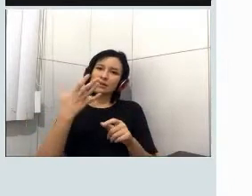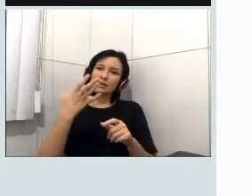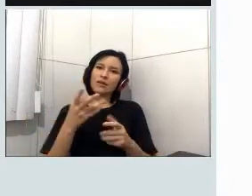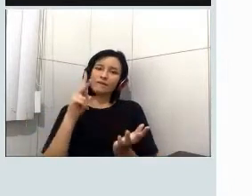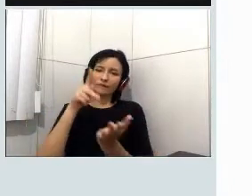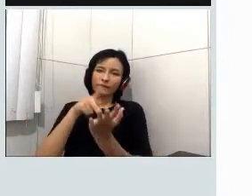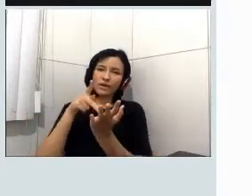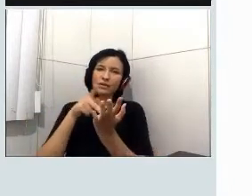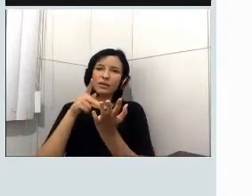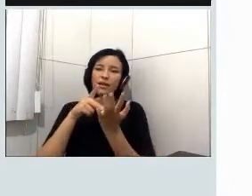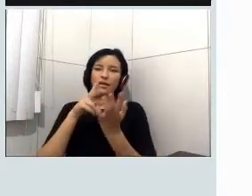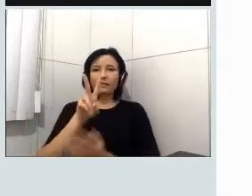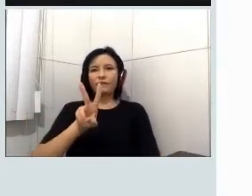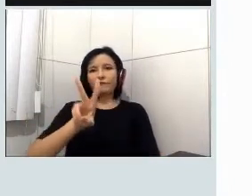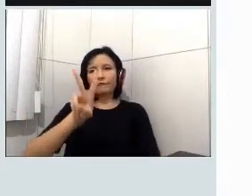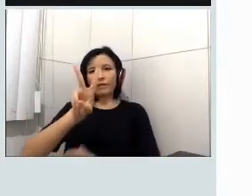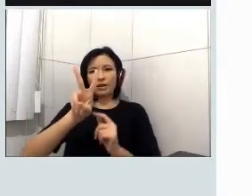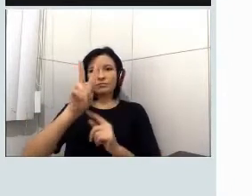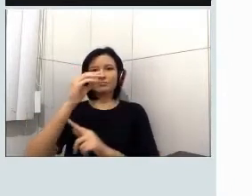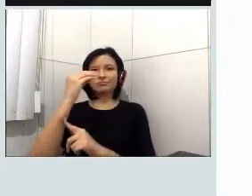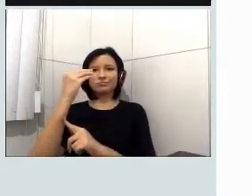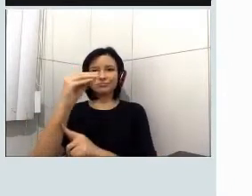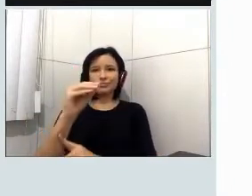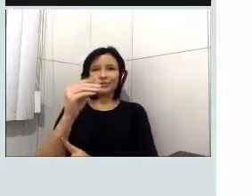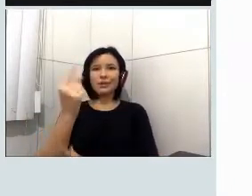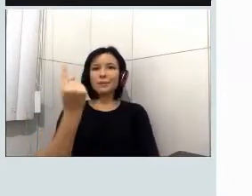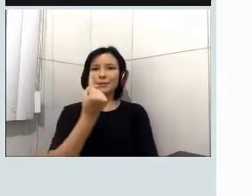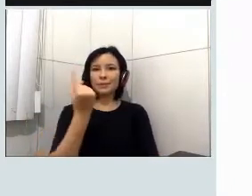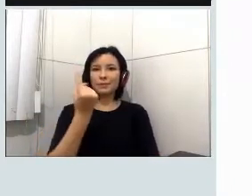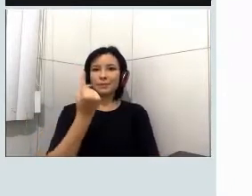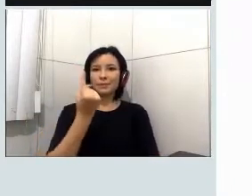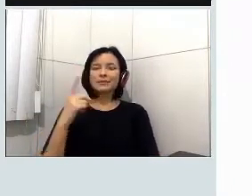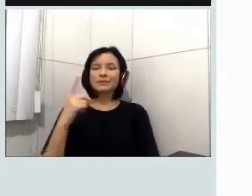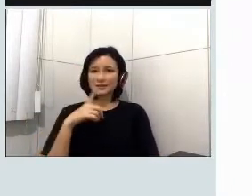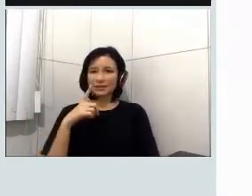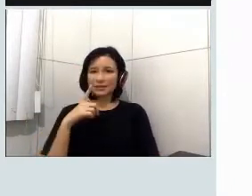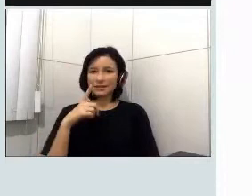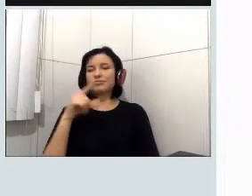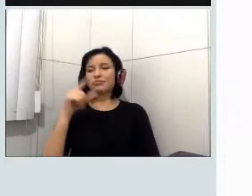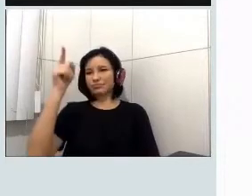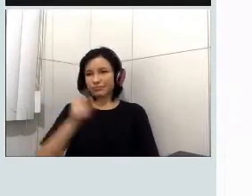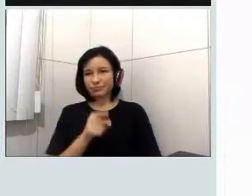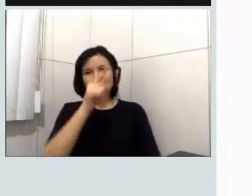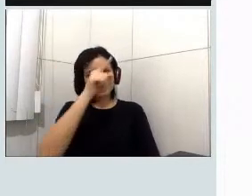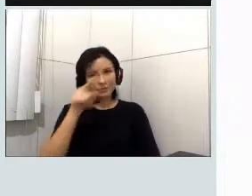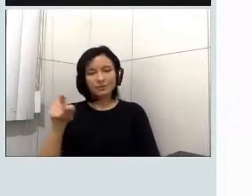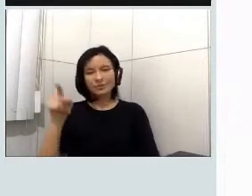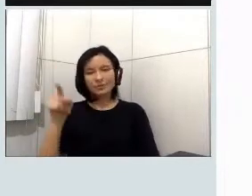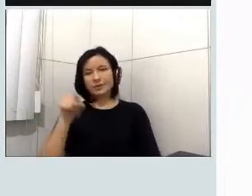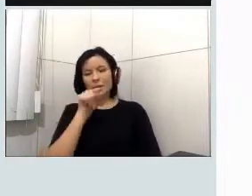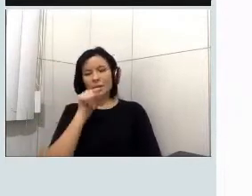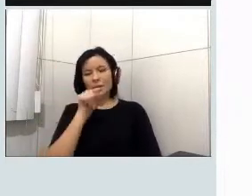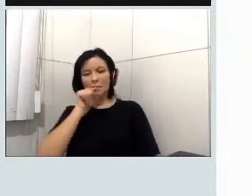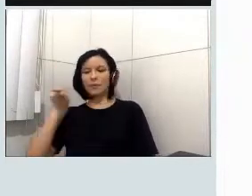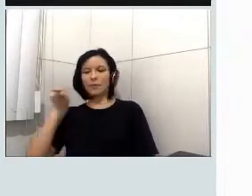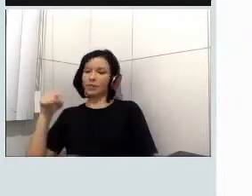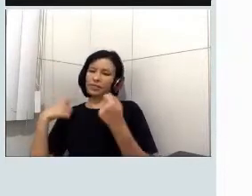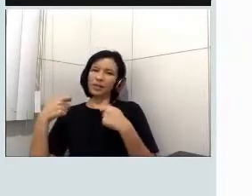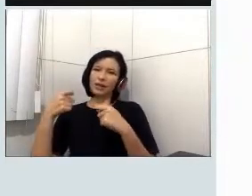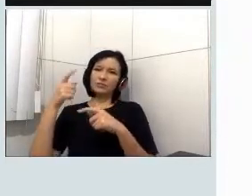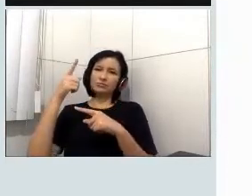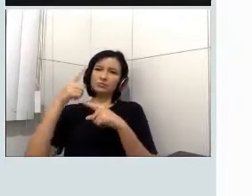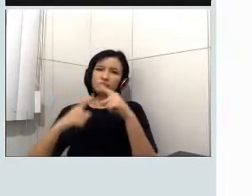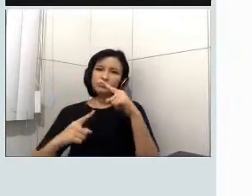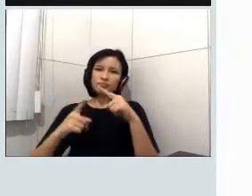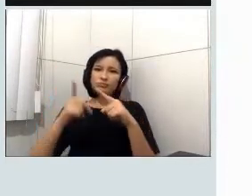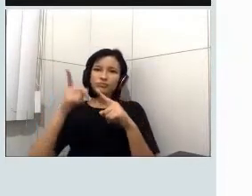verdadeiro. Por um ponto passam infinitas retas? Sim. Então, isso está verdadeiro,